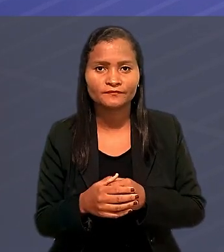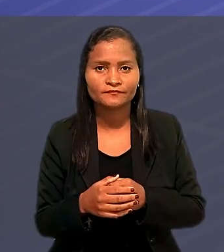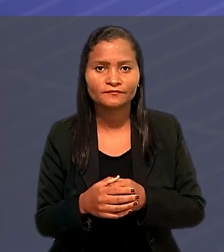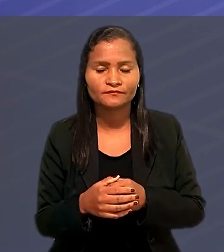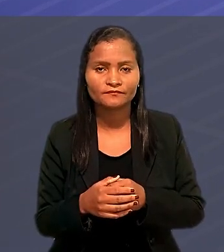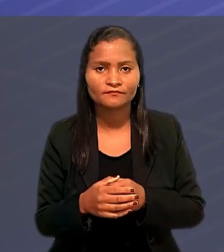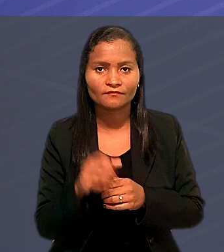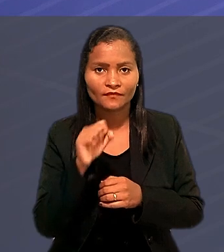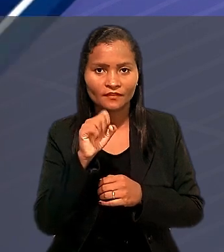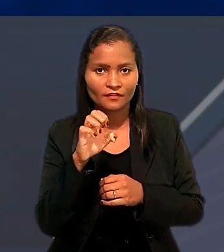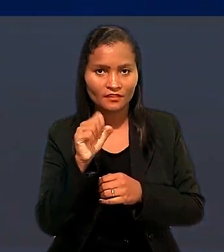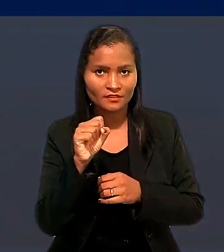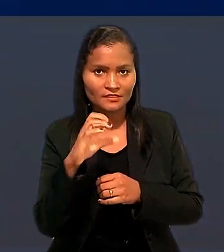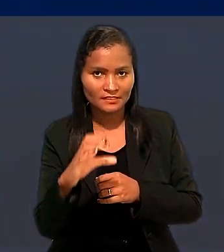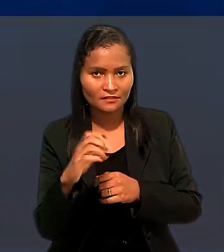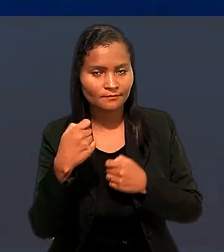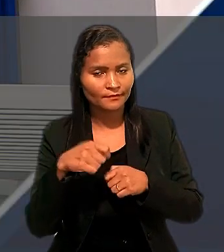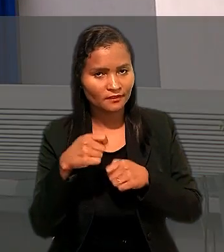esta edição.